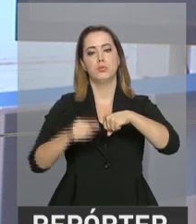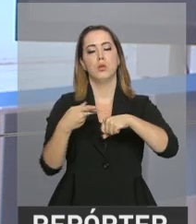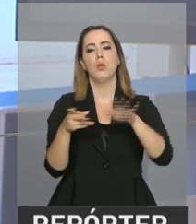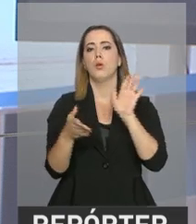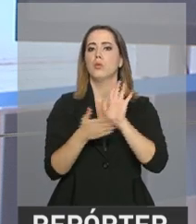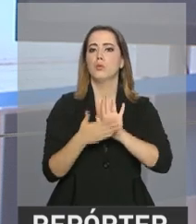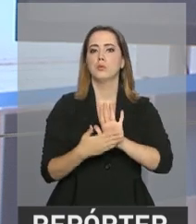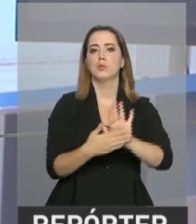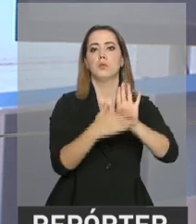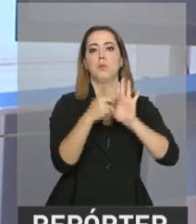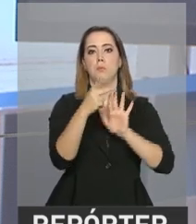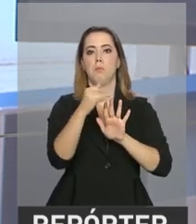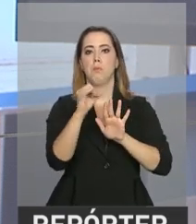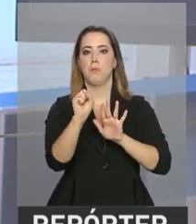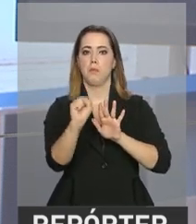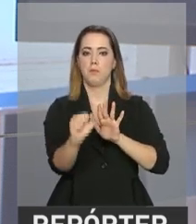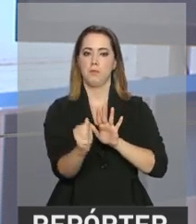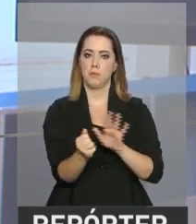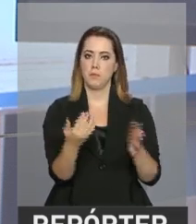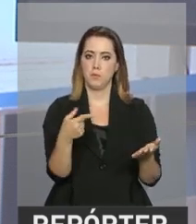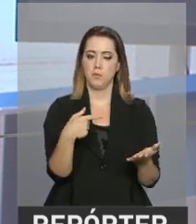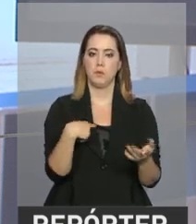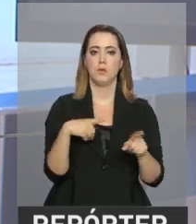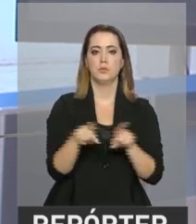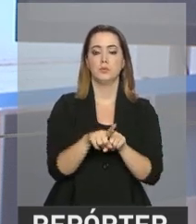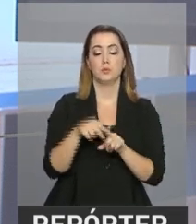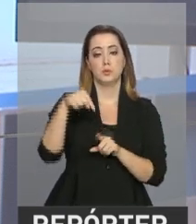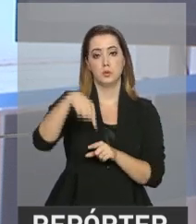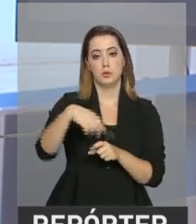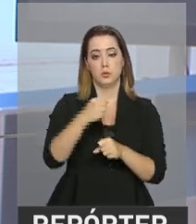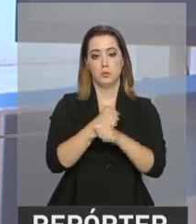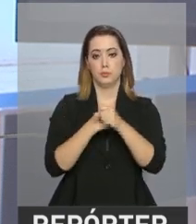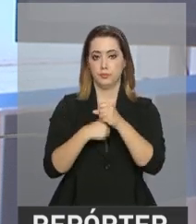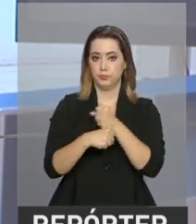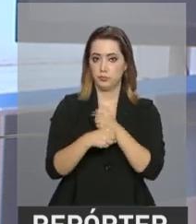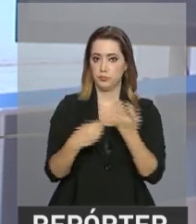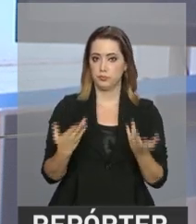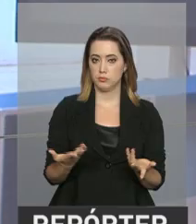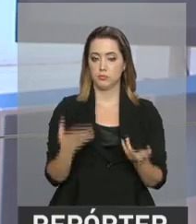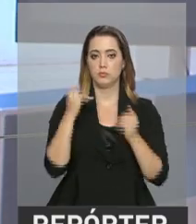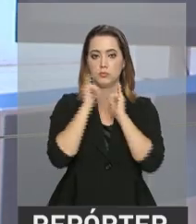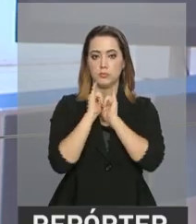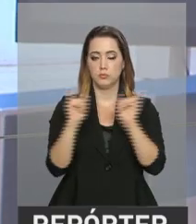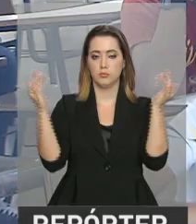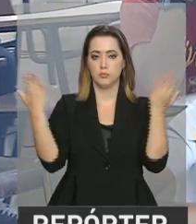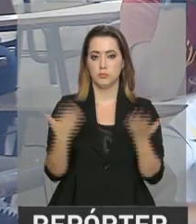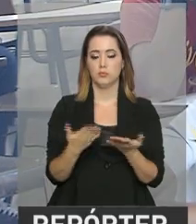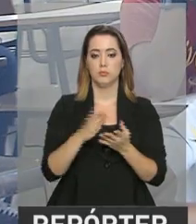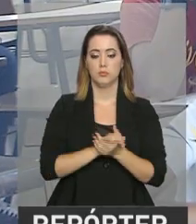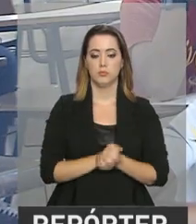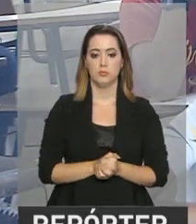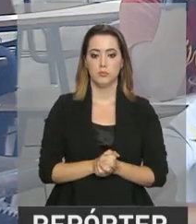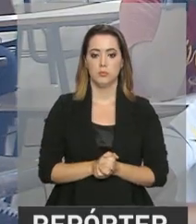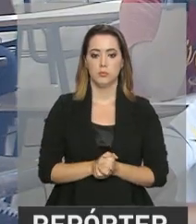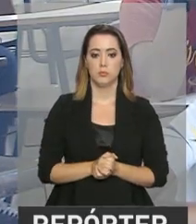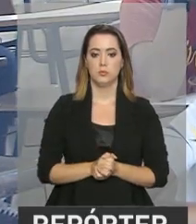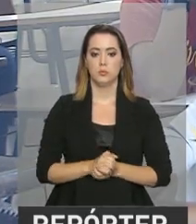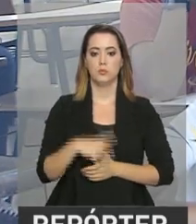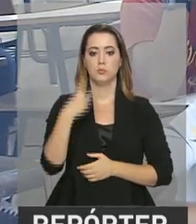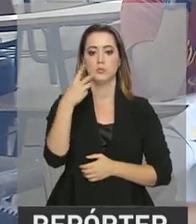internacional de avaliação de estud antes 2015 os dados foram divulgados nesta terça-feira